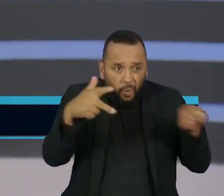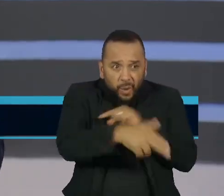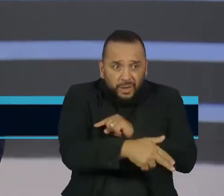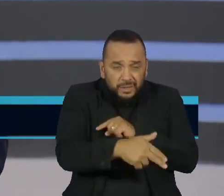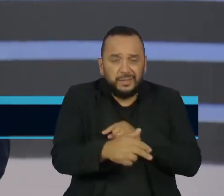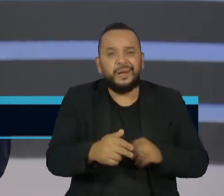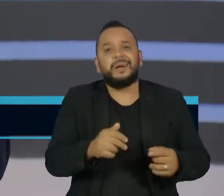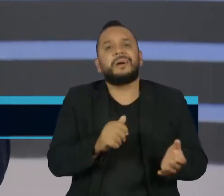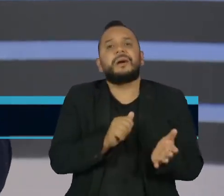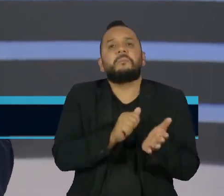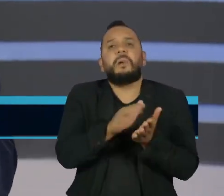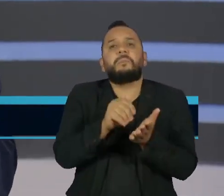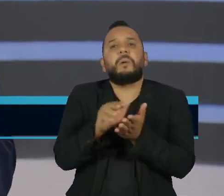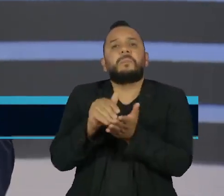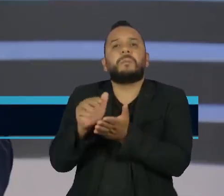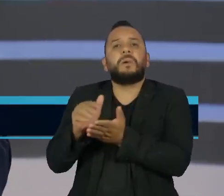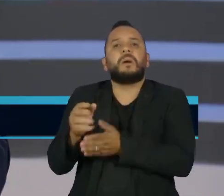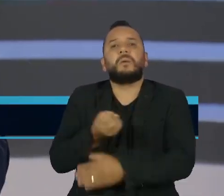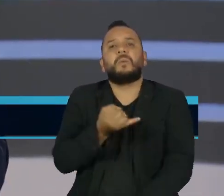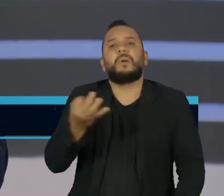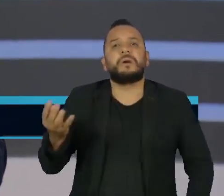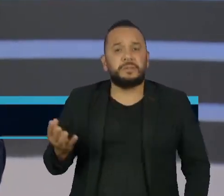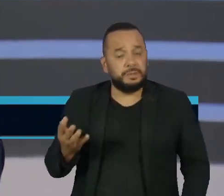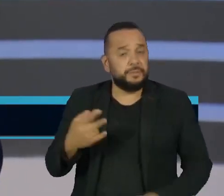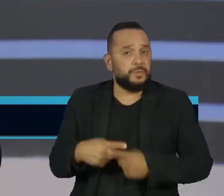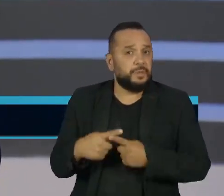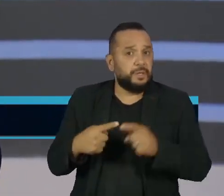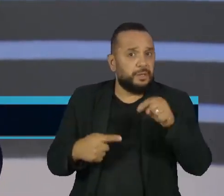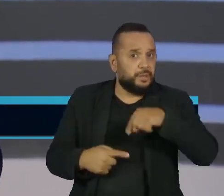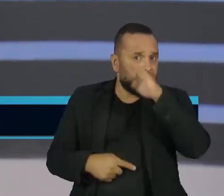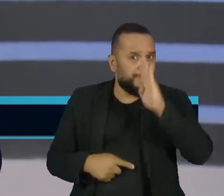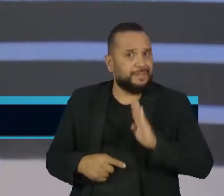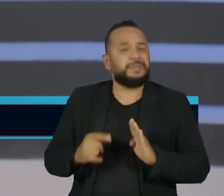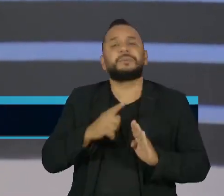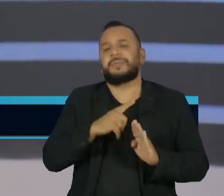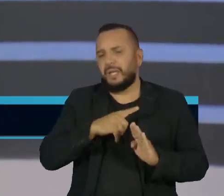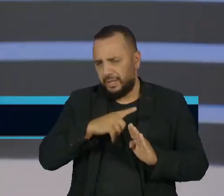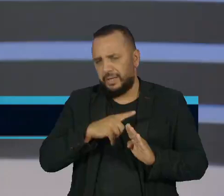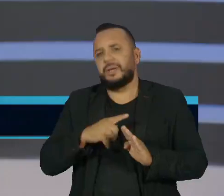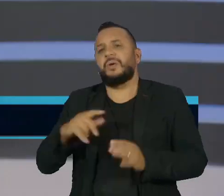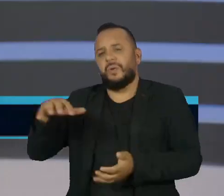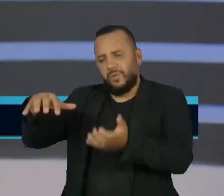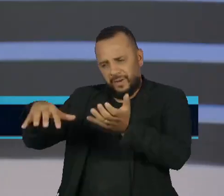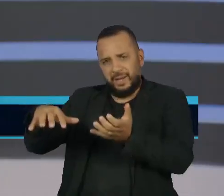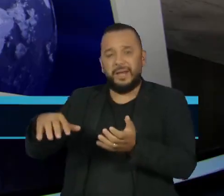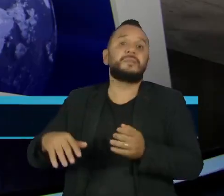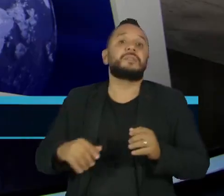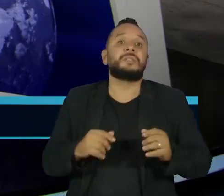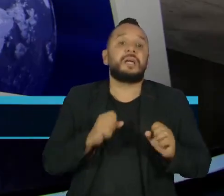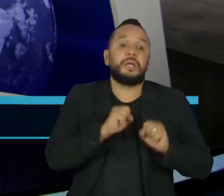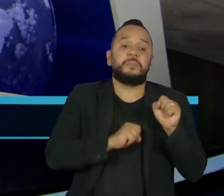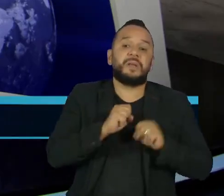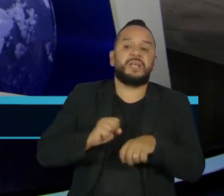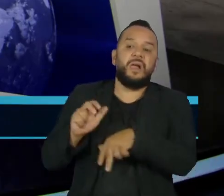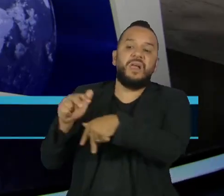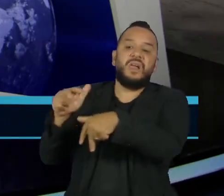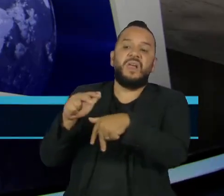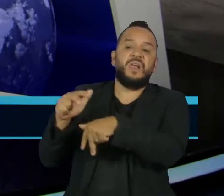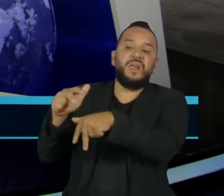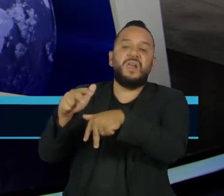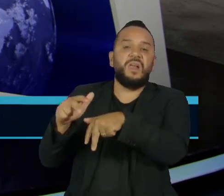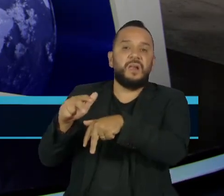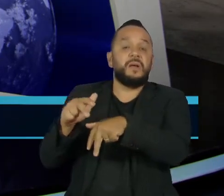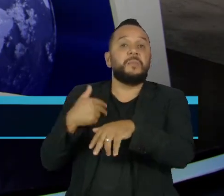ser perdidos? Eu digo isso porque no Brasil há sempre os lobbies que pressionam o Congresso Nacional e sempre para favorecer o andar de cima. O